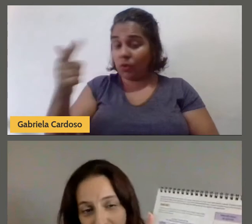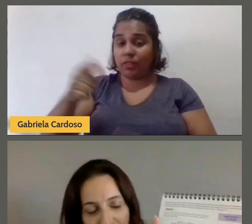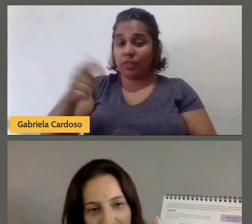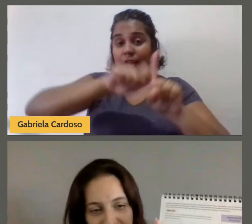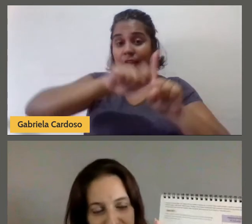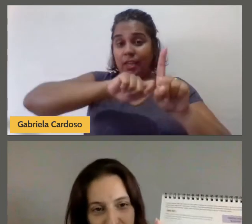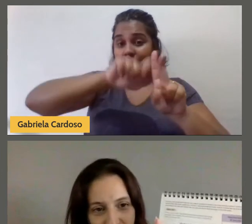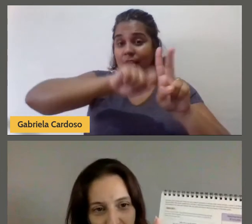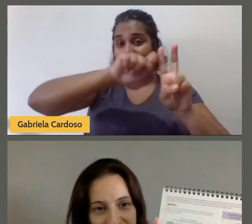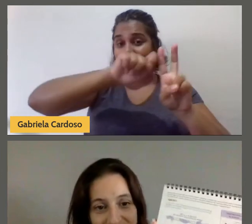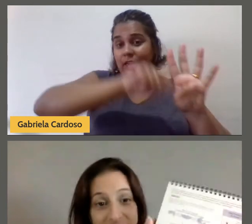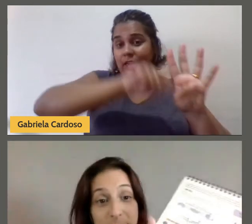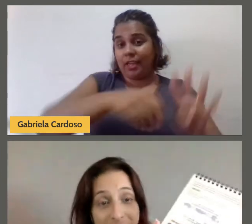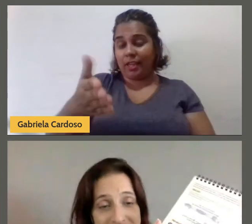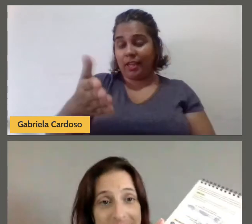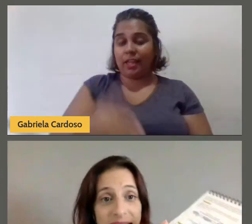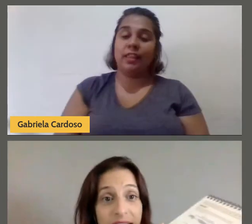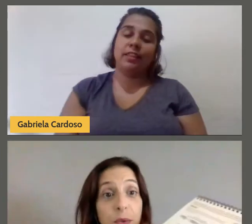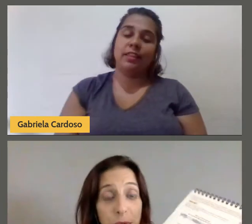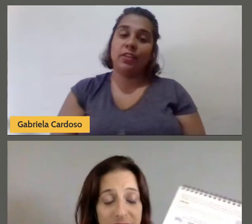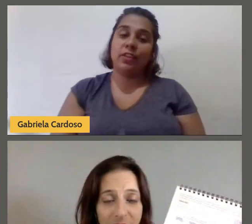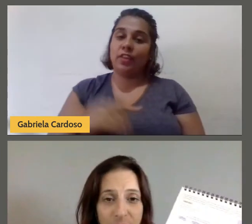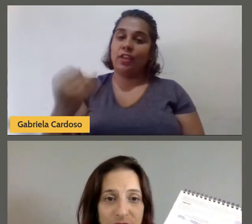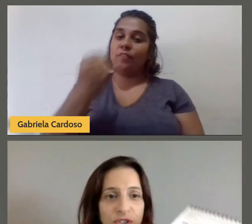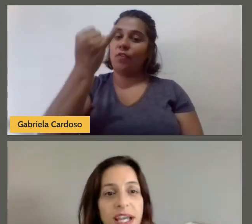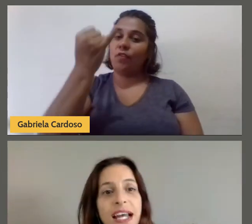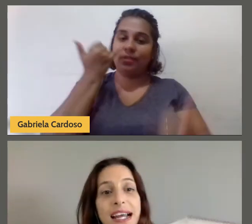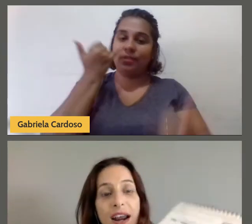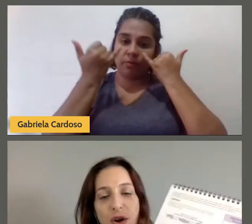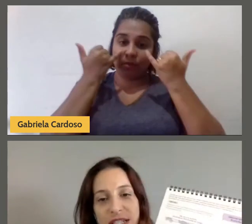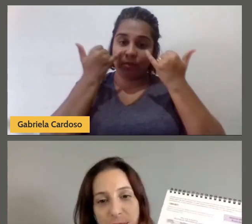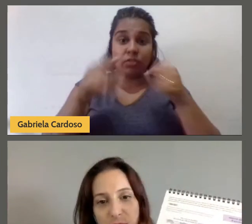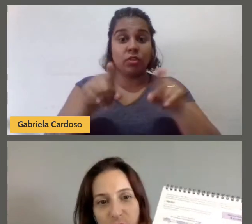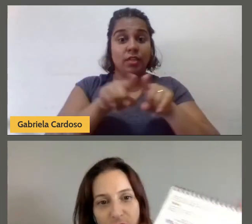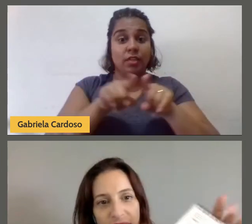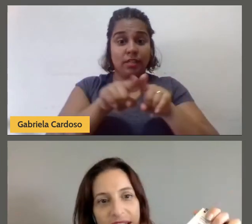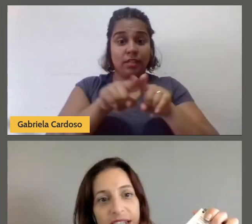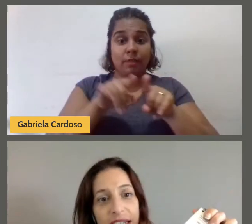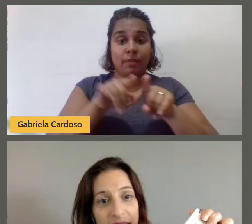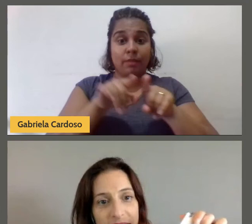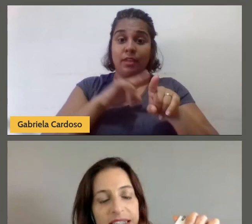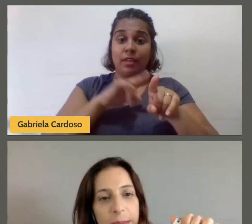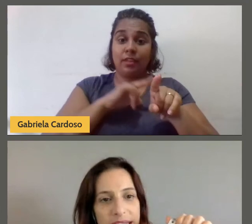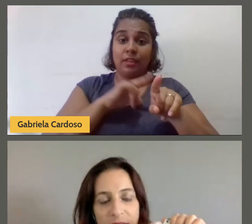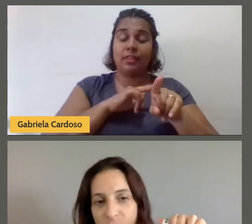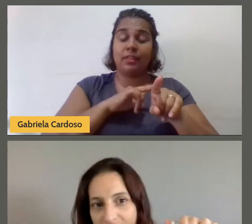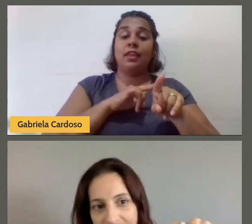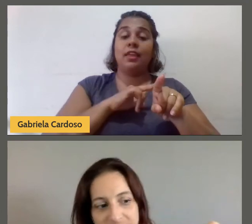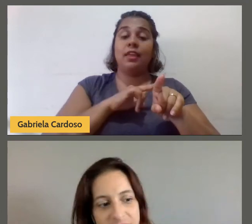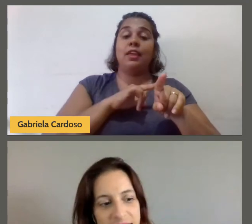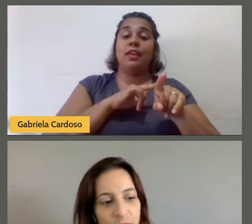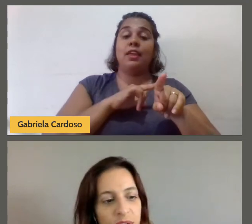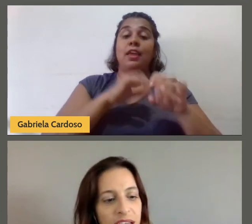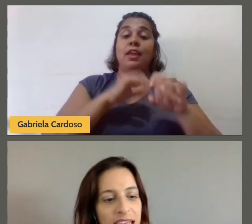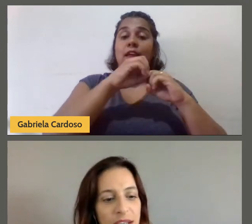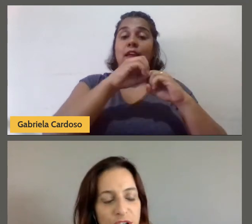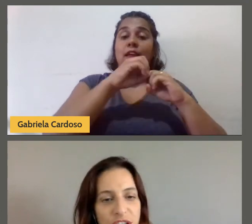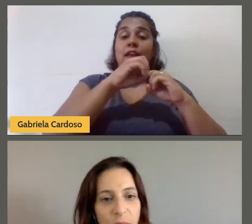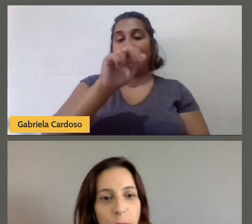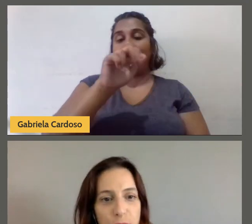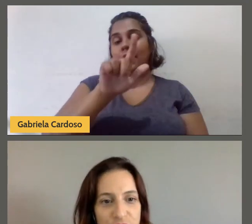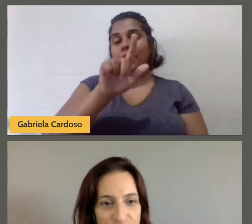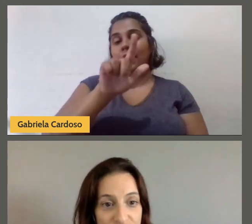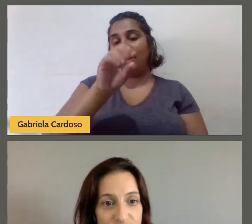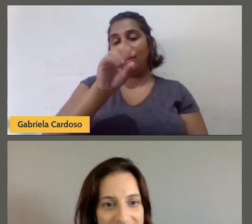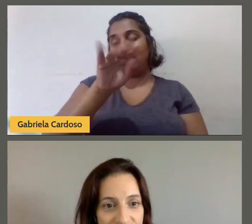porque tem informações muito importantes, mas tem no portal carlotas.org, também tem toda a transcrição, que eu acho que